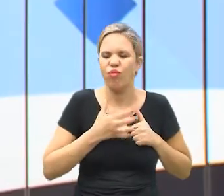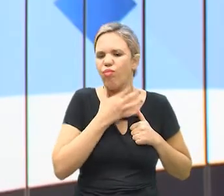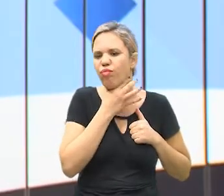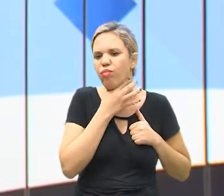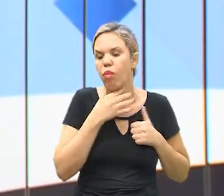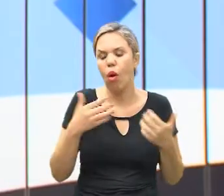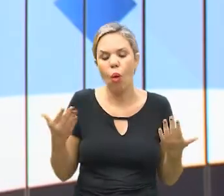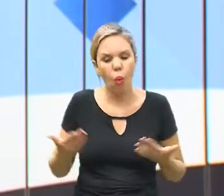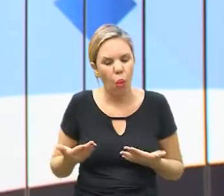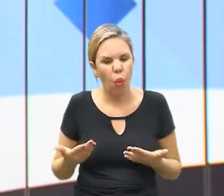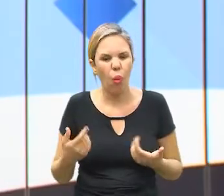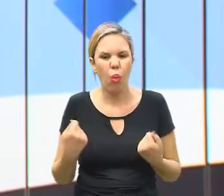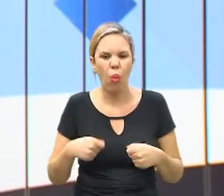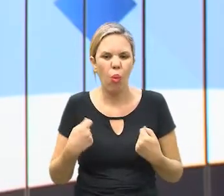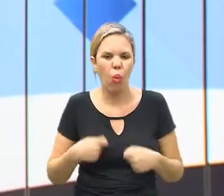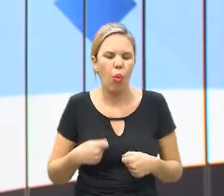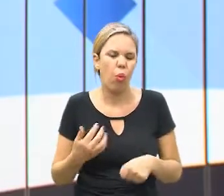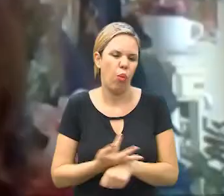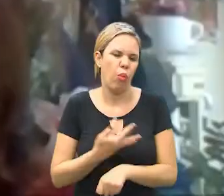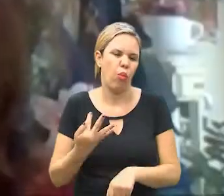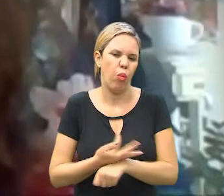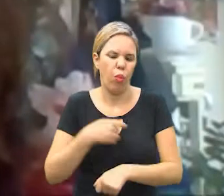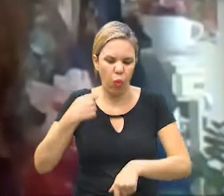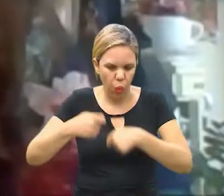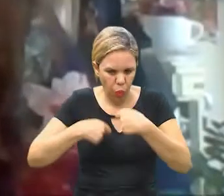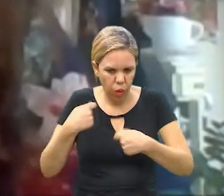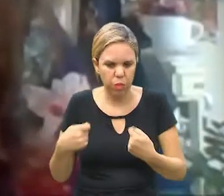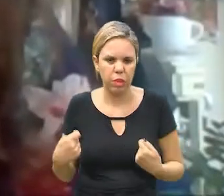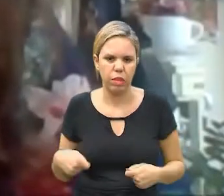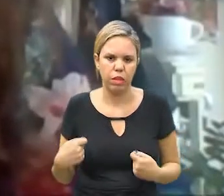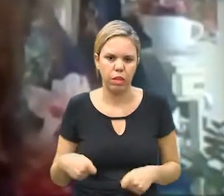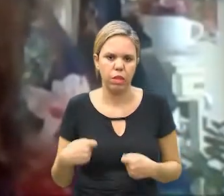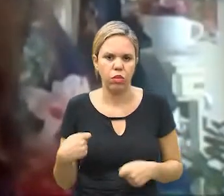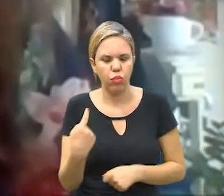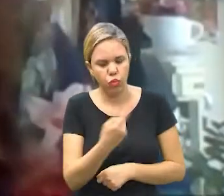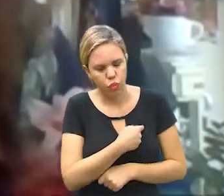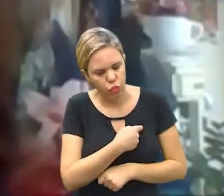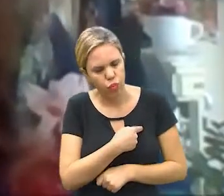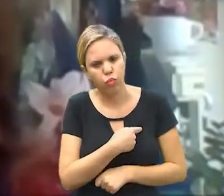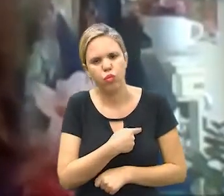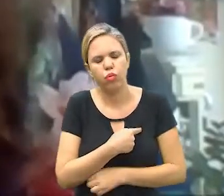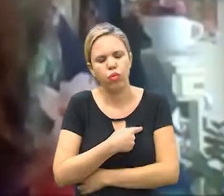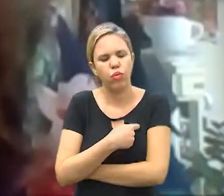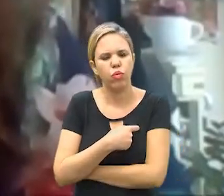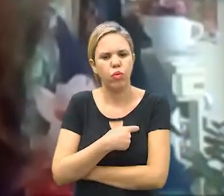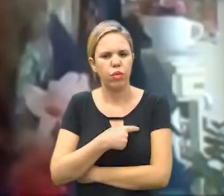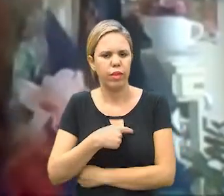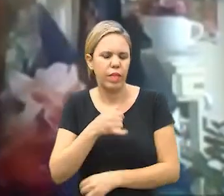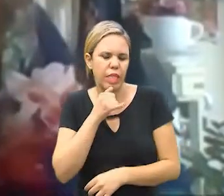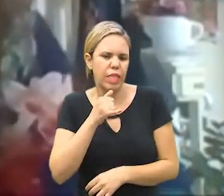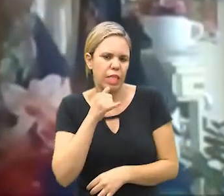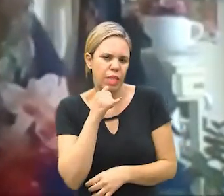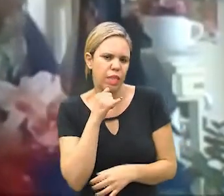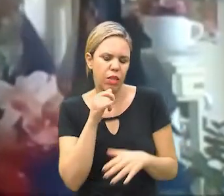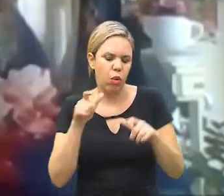e hoje está necessitando de alimentos. Então, nós ficamos como uma espécie de sede naquela